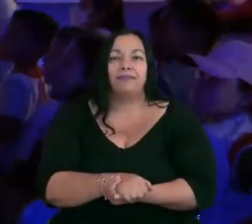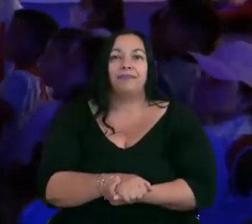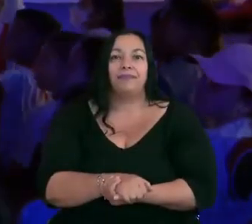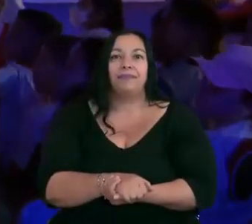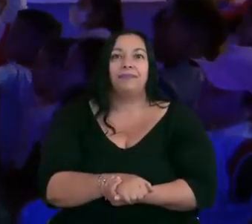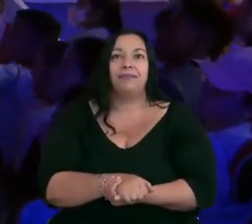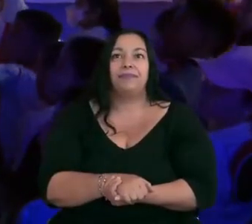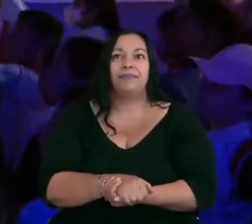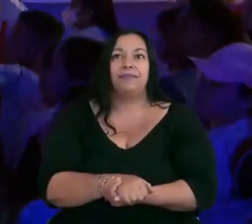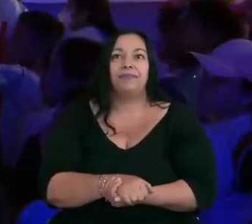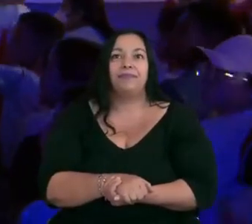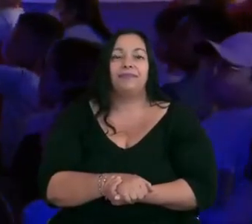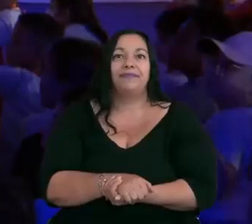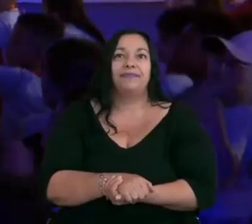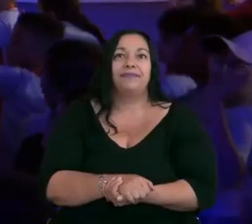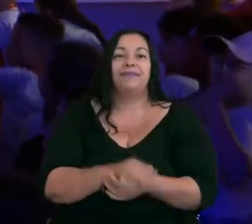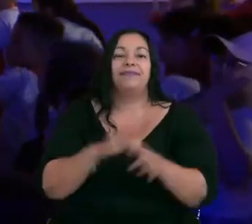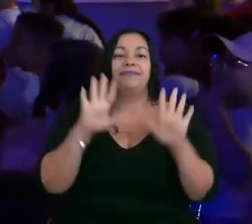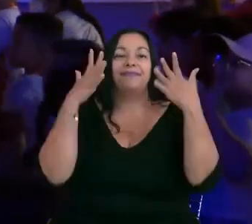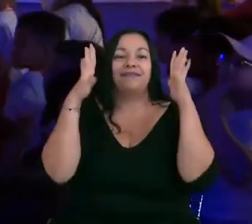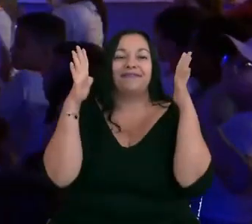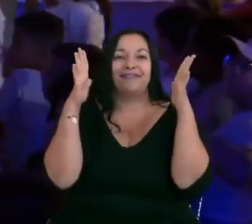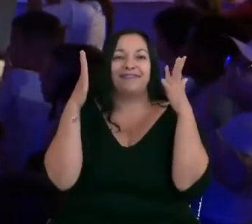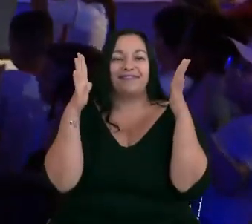ele, palmas para ele!